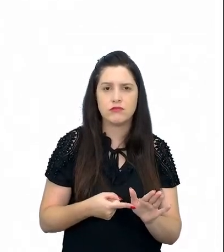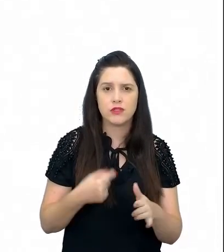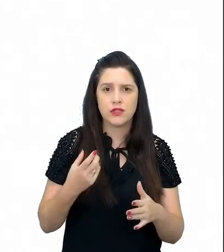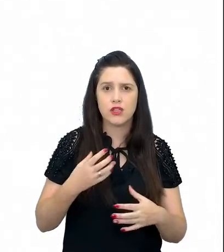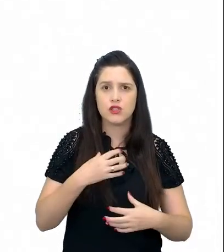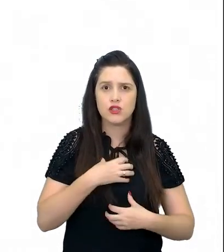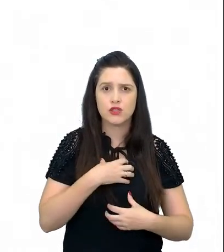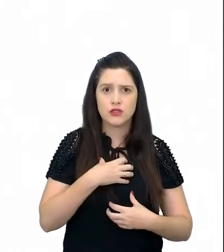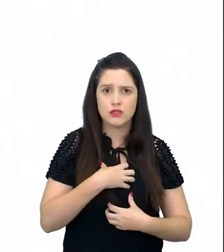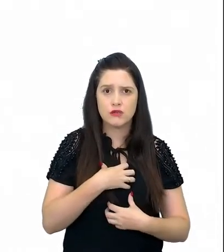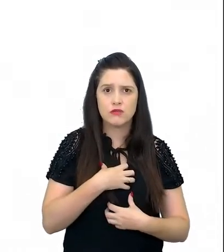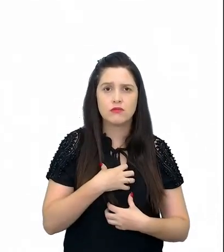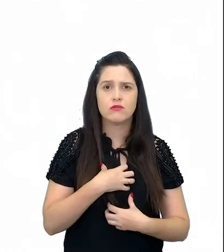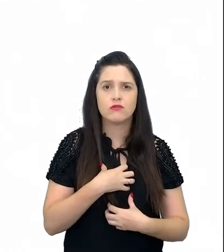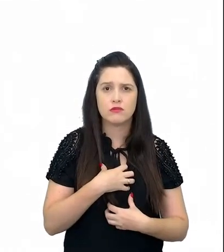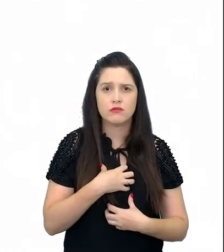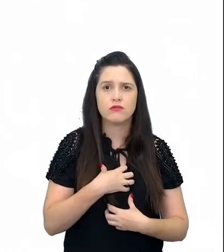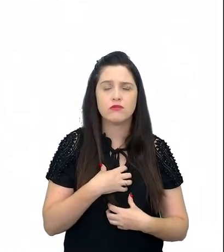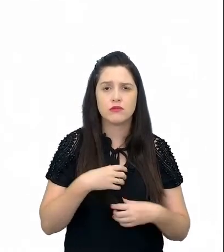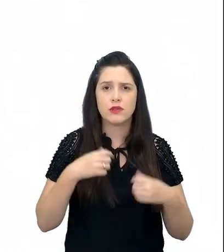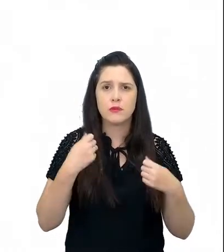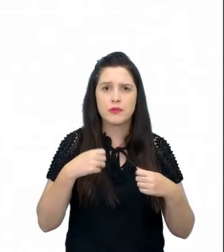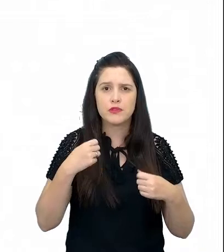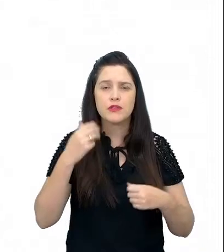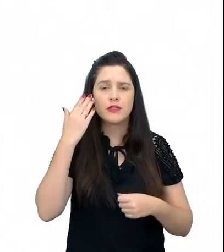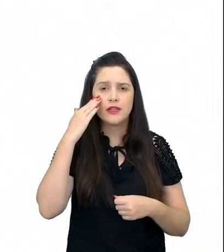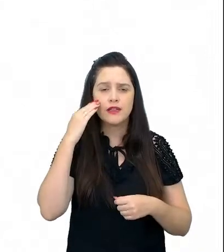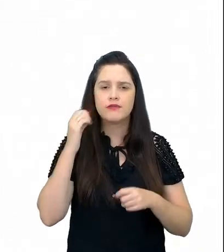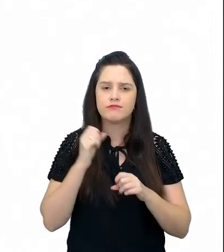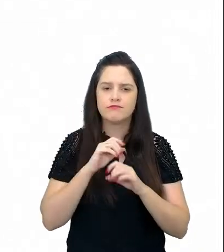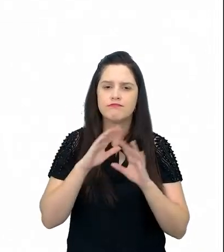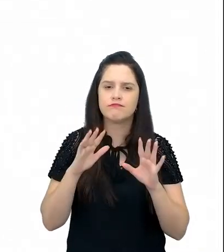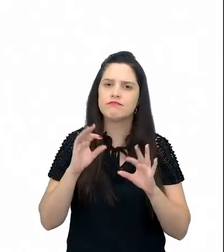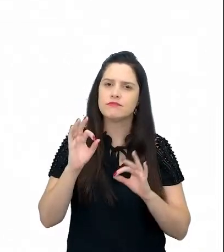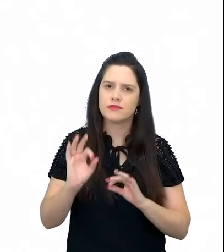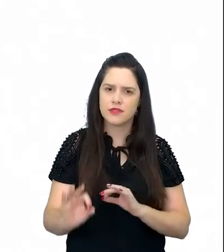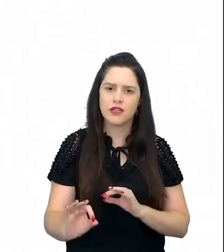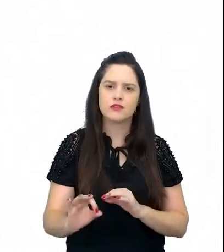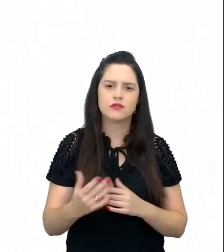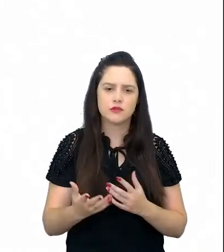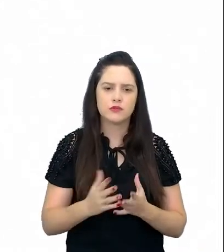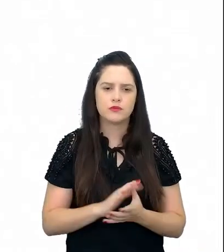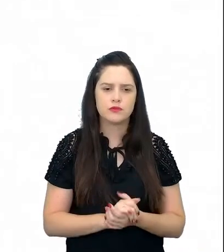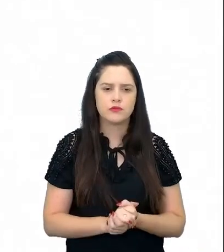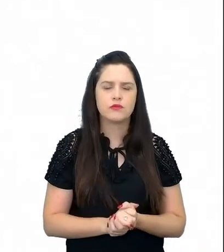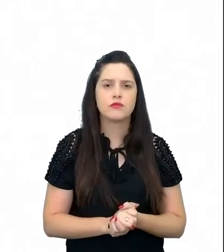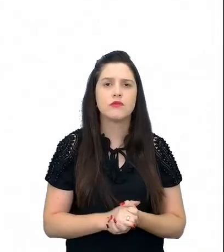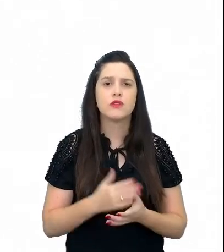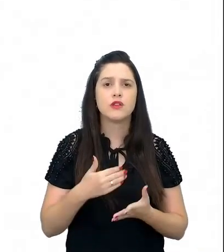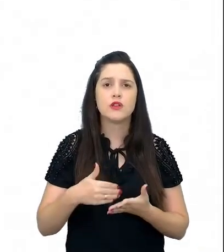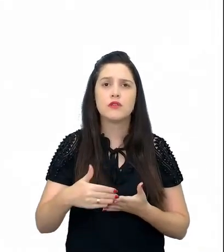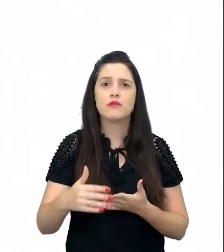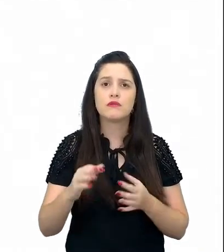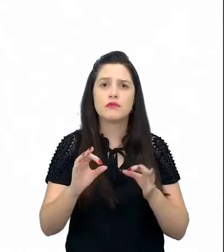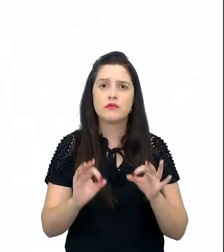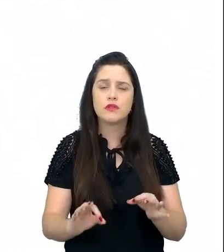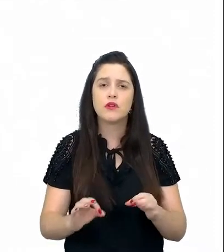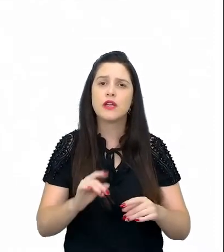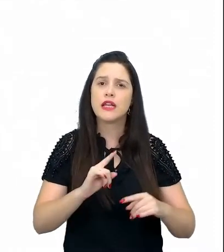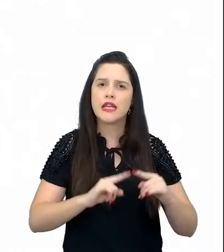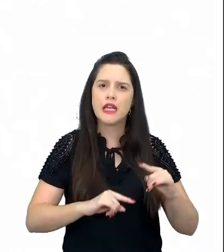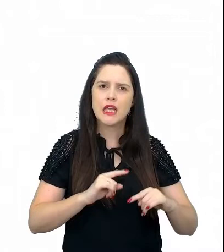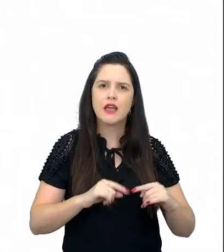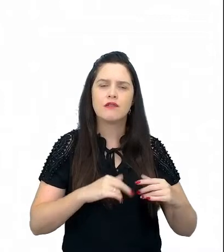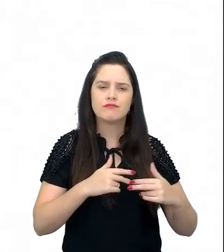Se eu compro 2 metros, R$ 35,60. Se eu compro 3 metros, R$ 53,40. Se eu compro 4 metros, R$ 71,20. Se eu compro